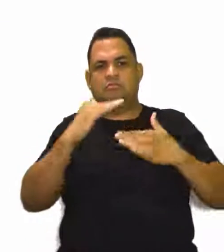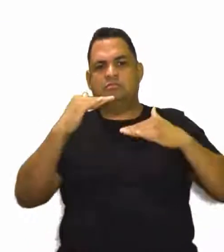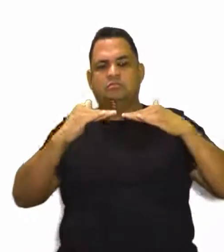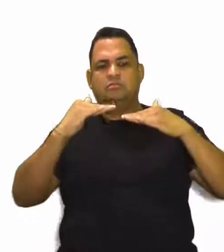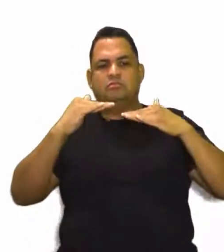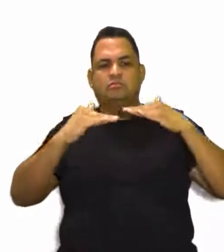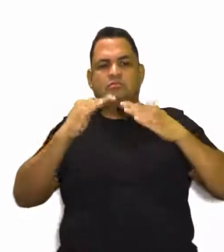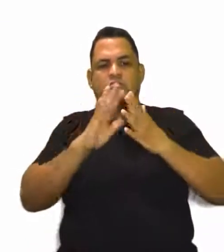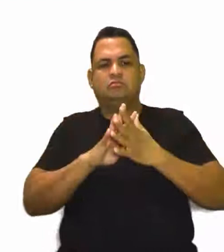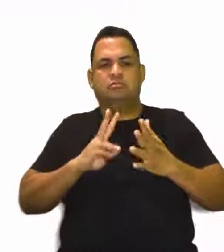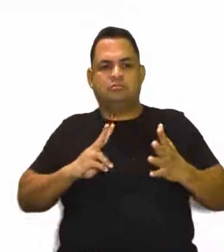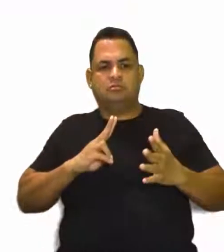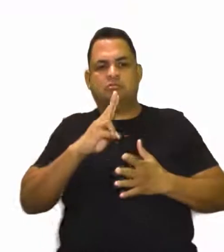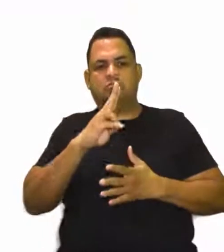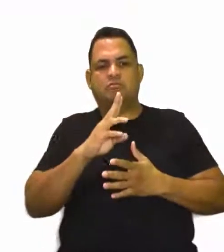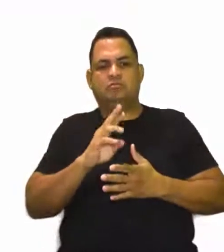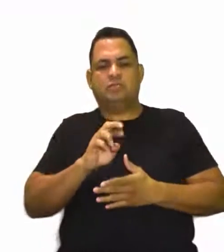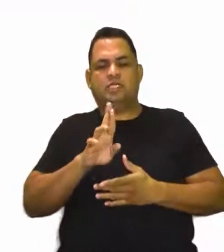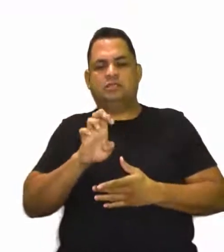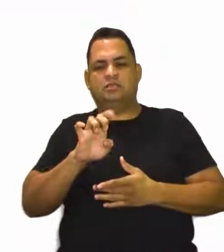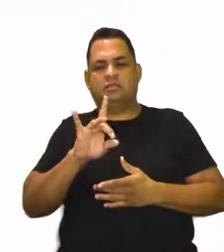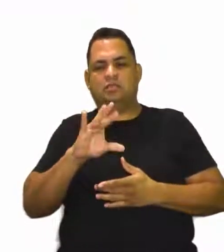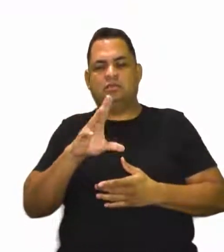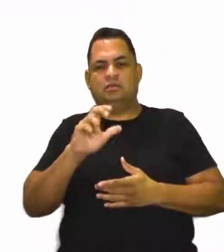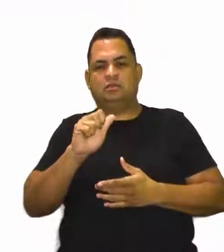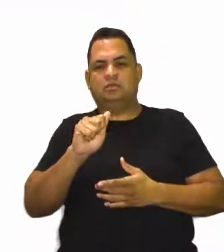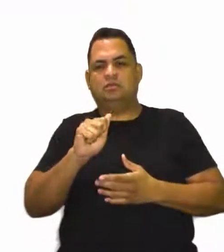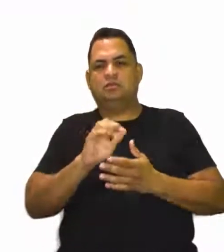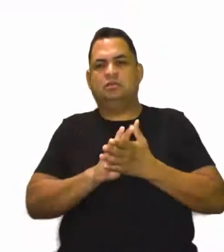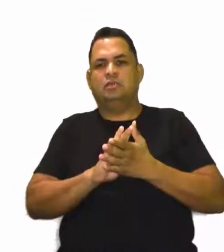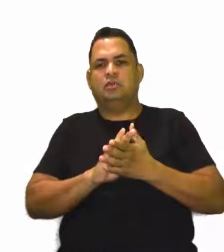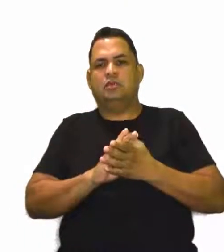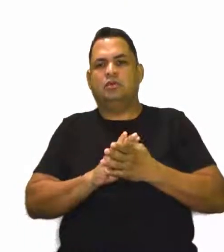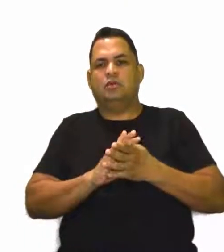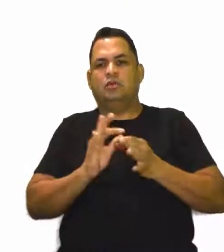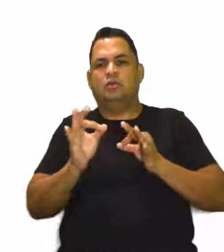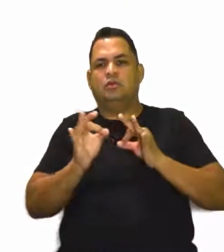equilíbrio, força, resistência,